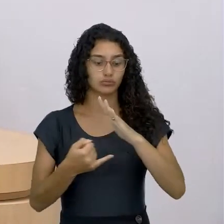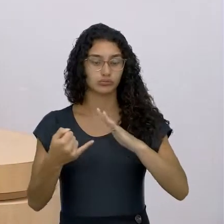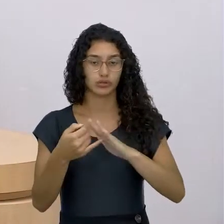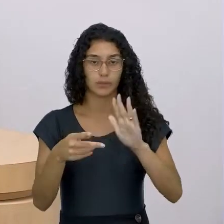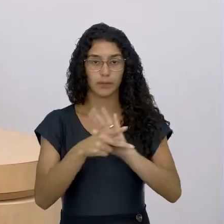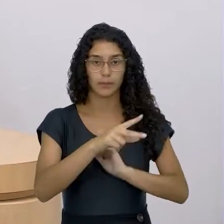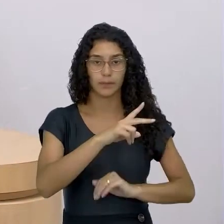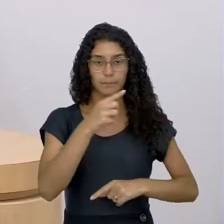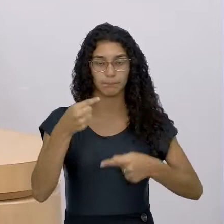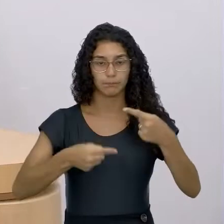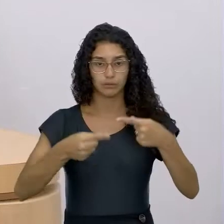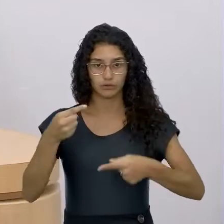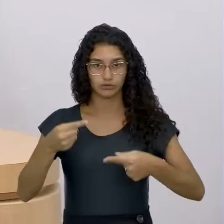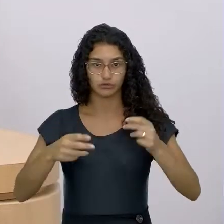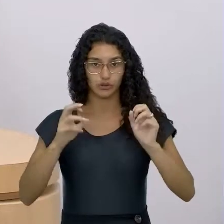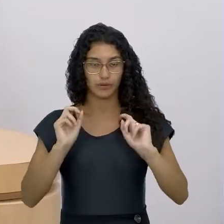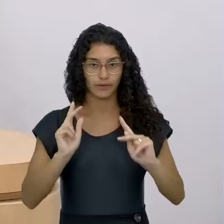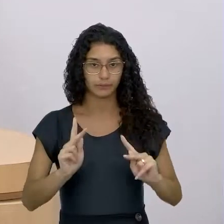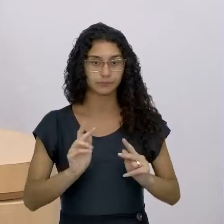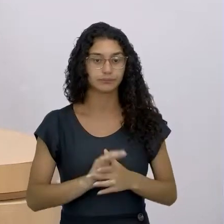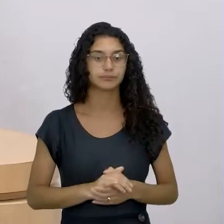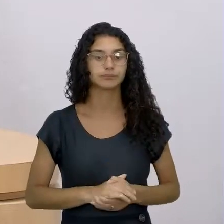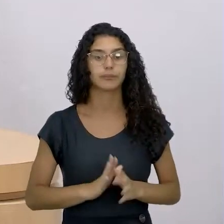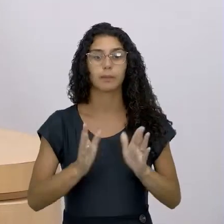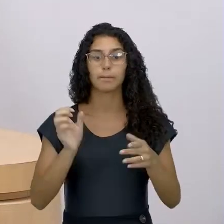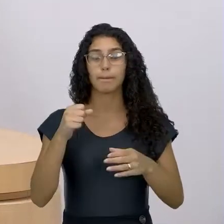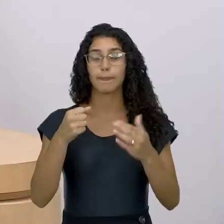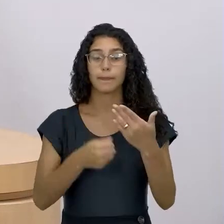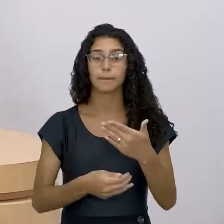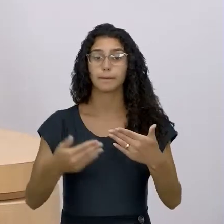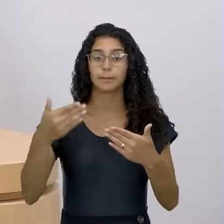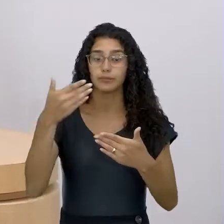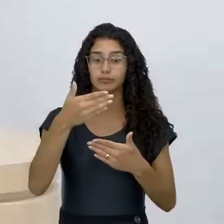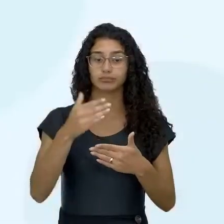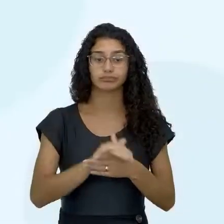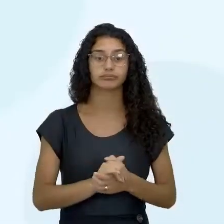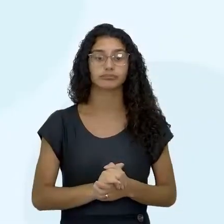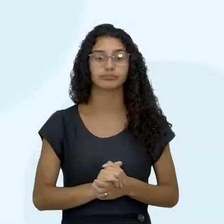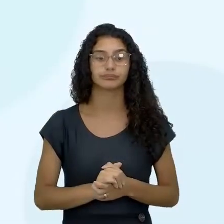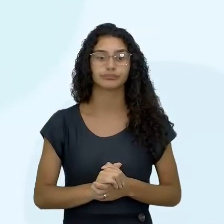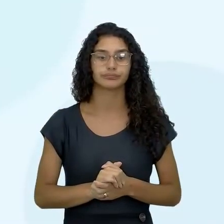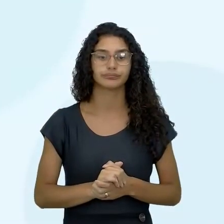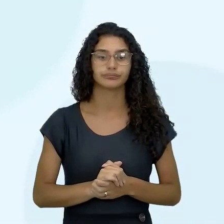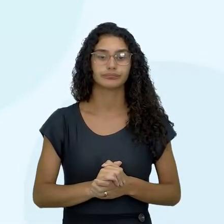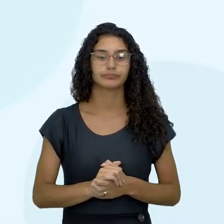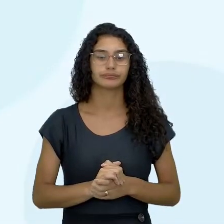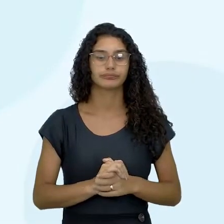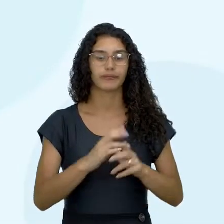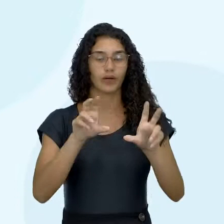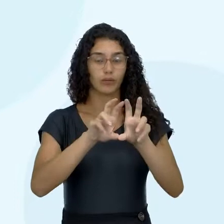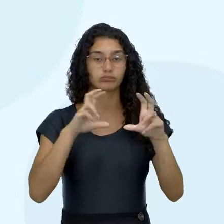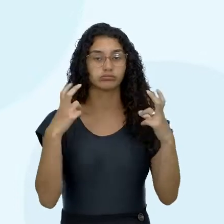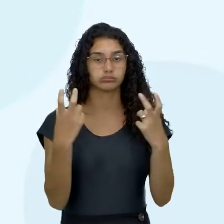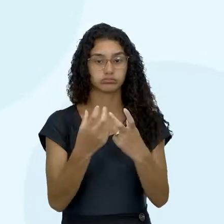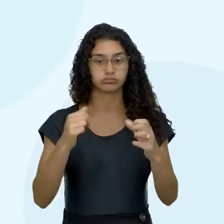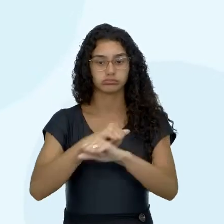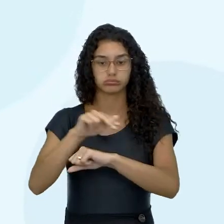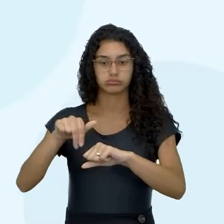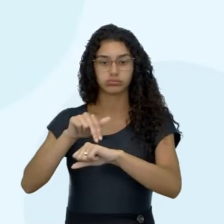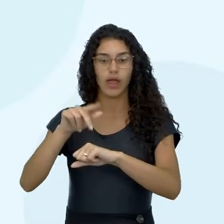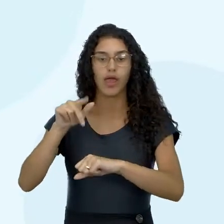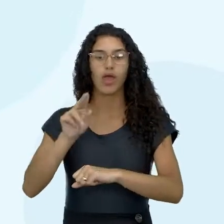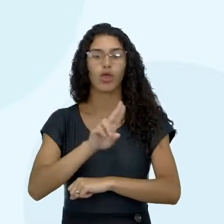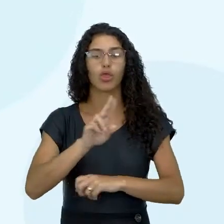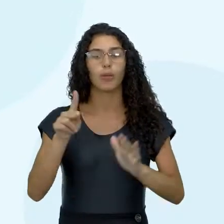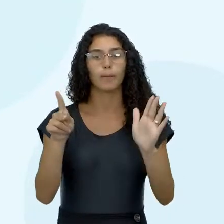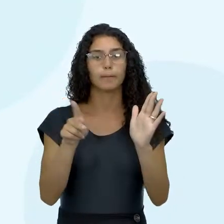políticas, tá certo? Então, agora sim eu vou passar um novo slide. Congresso Nacional é o nome da instituição